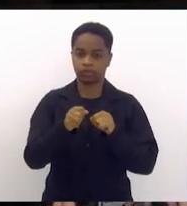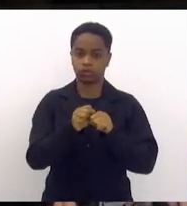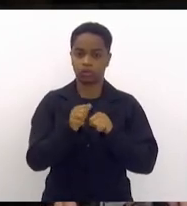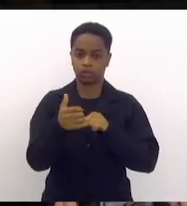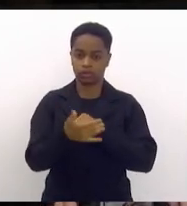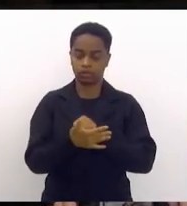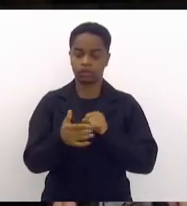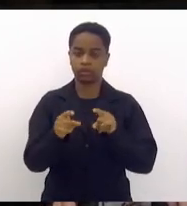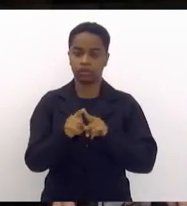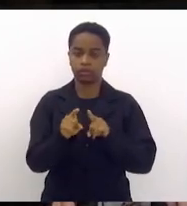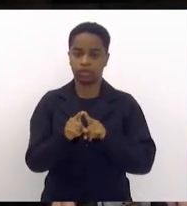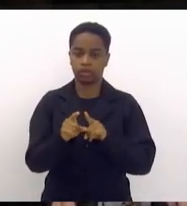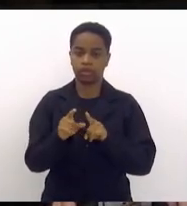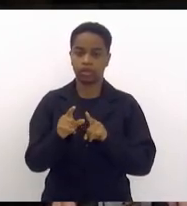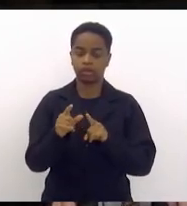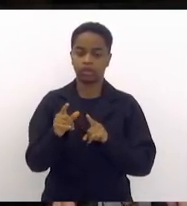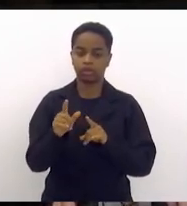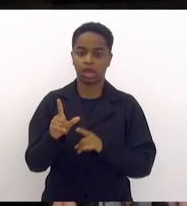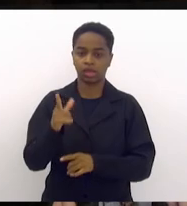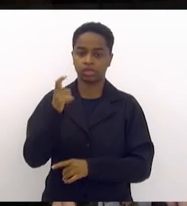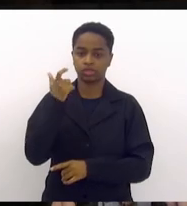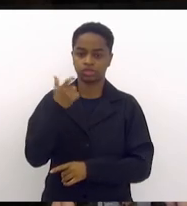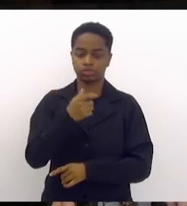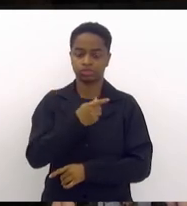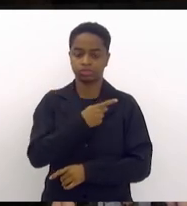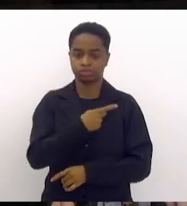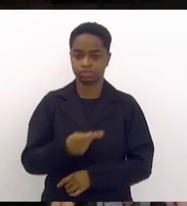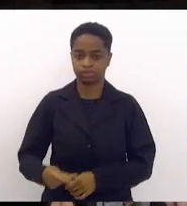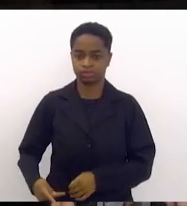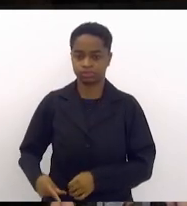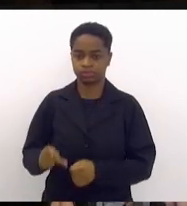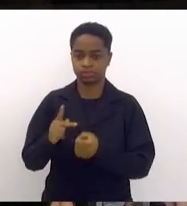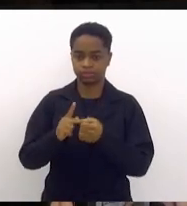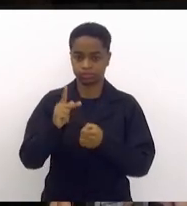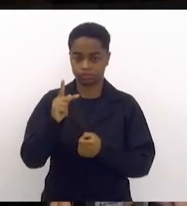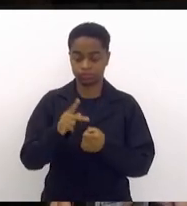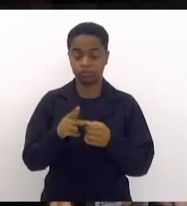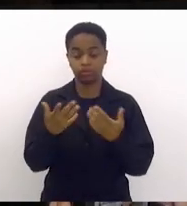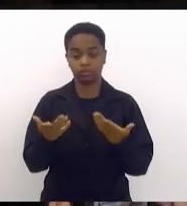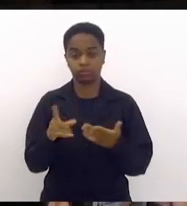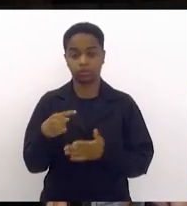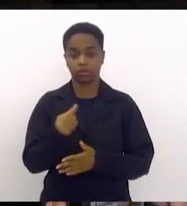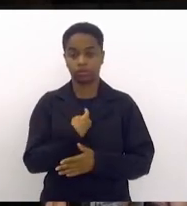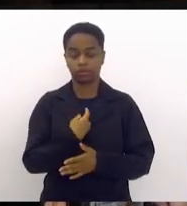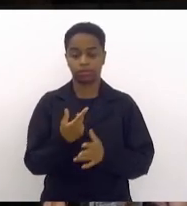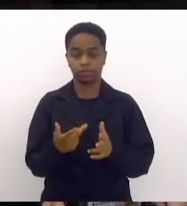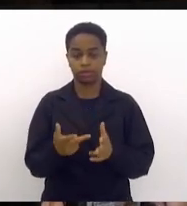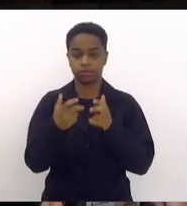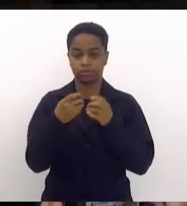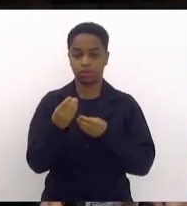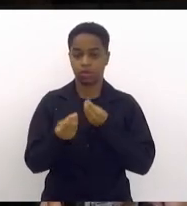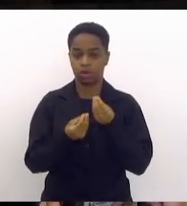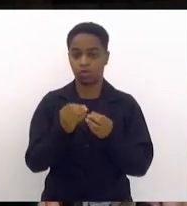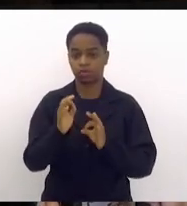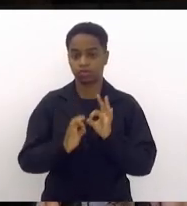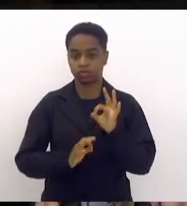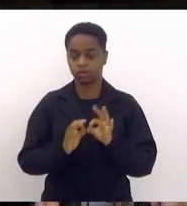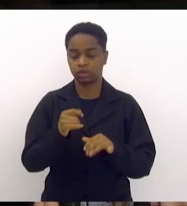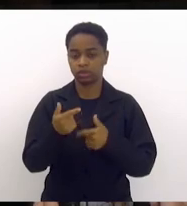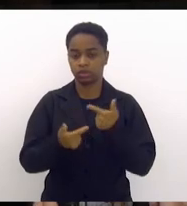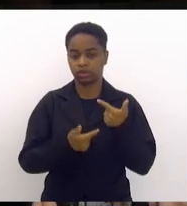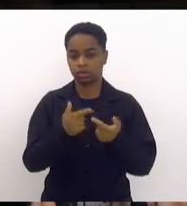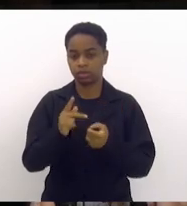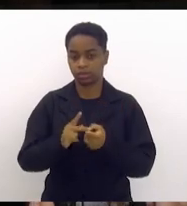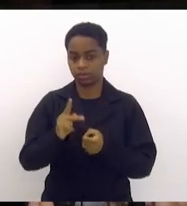então presidente da Petrobrás ao perceber a condução dos trabalhos da Petrobras que é sem sombra de